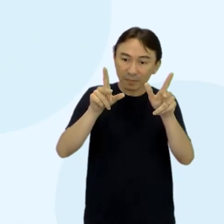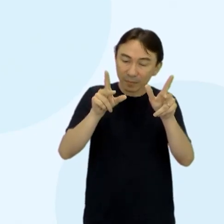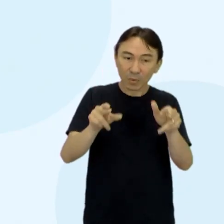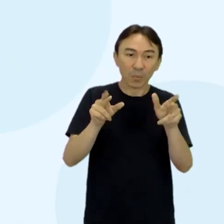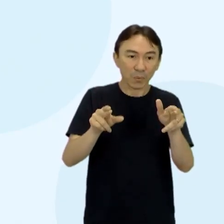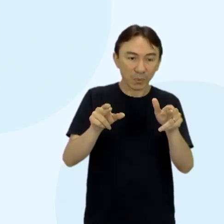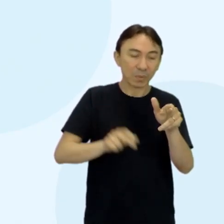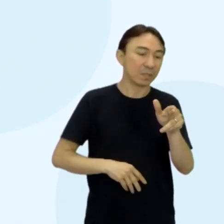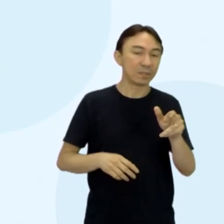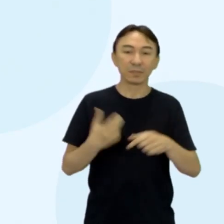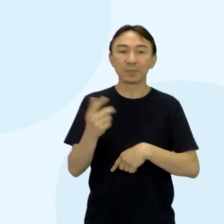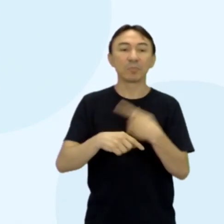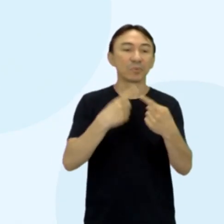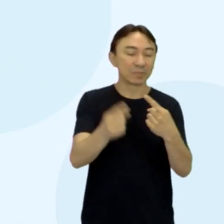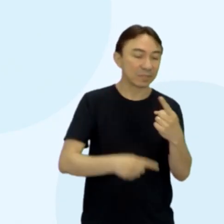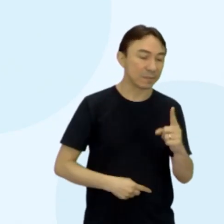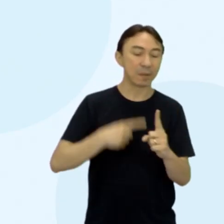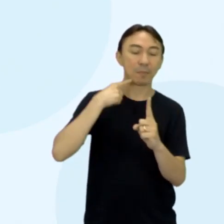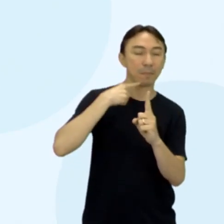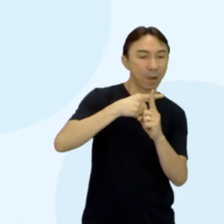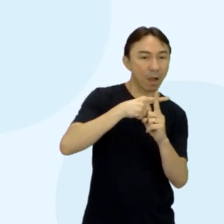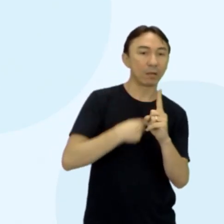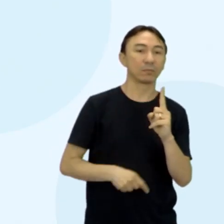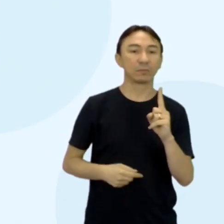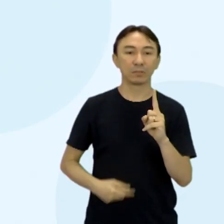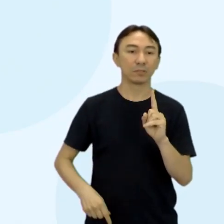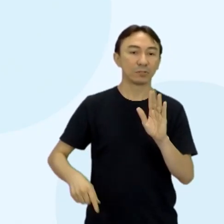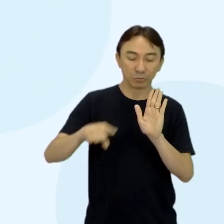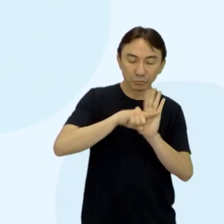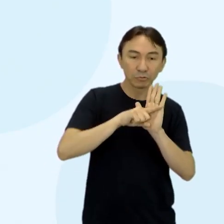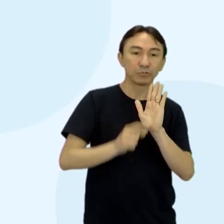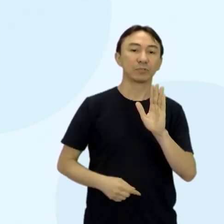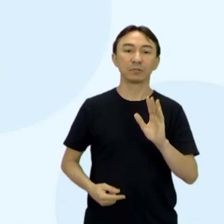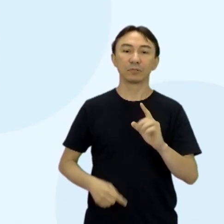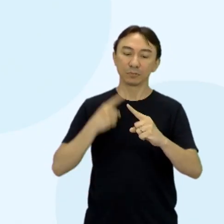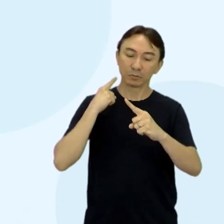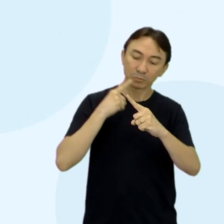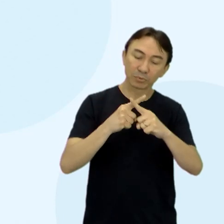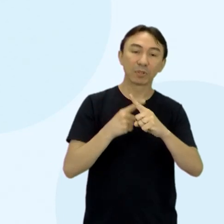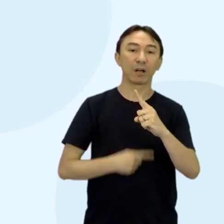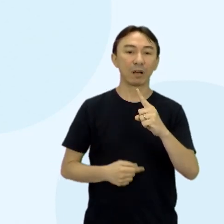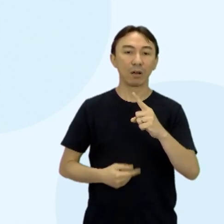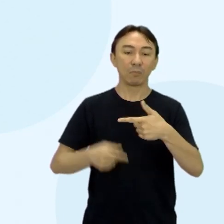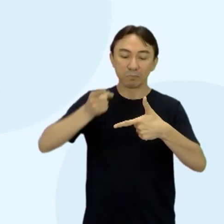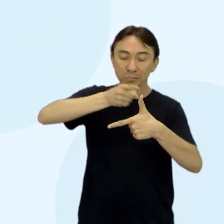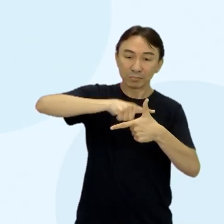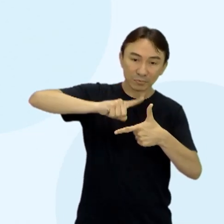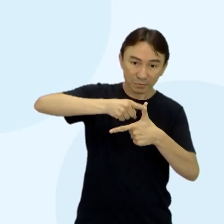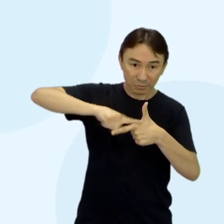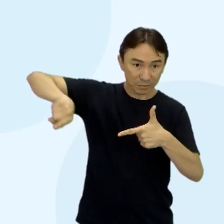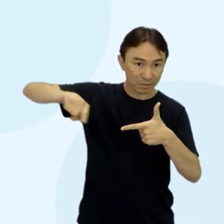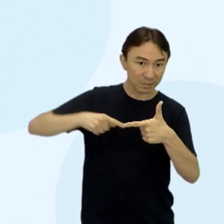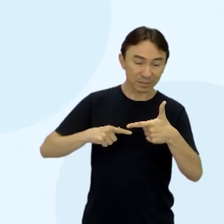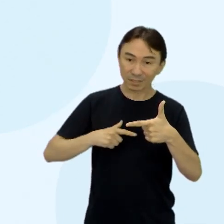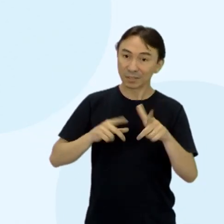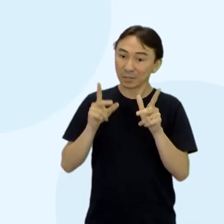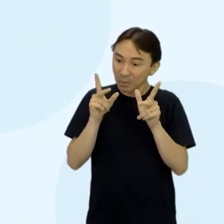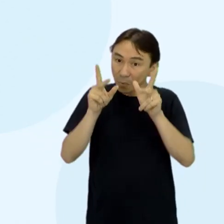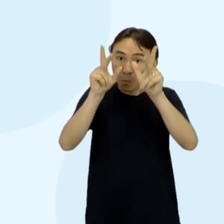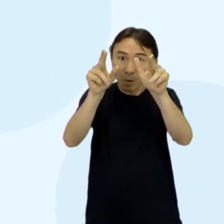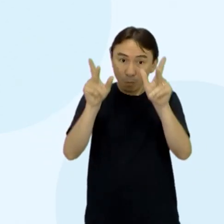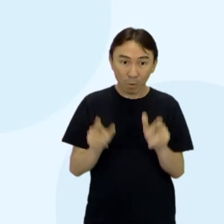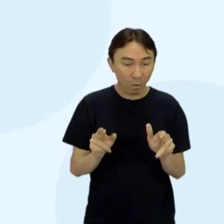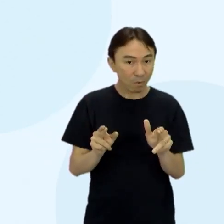adicionar, subtrair, multiplicar ou dividir seus dois membros por um mesmo número, né? E utilizar